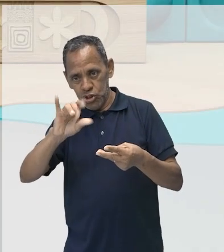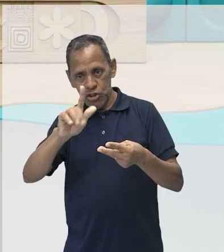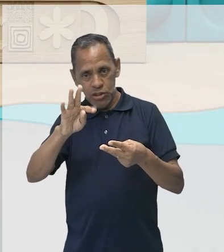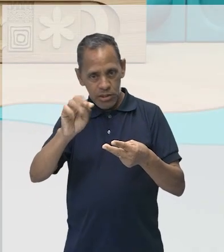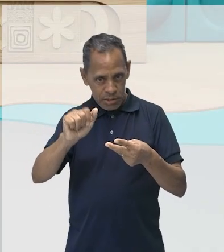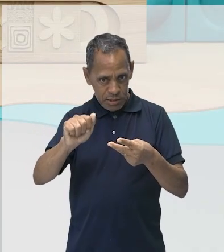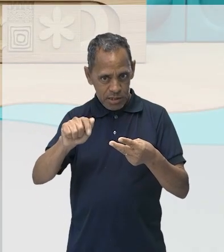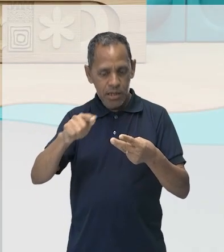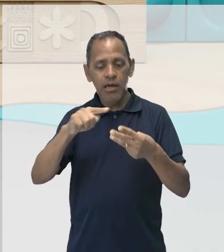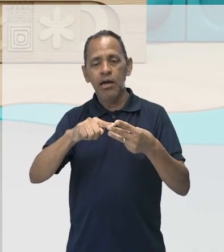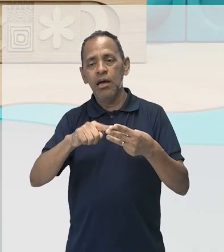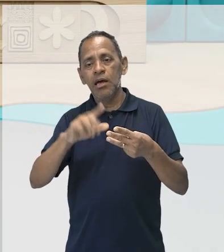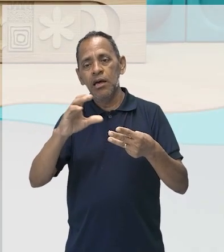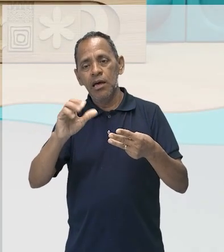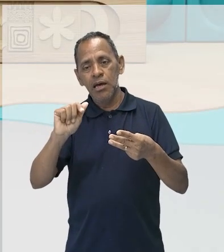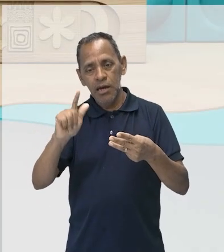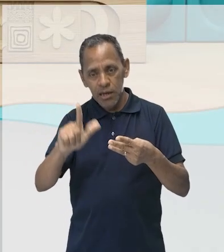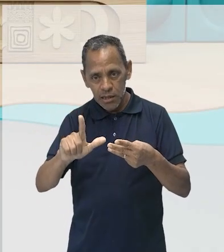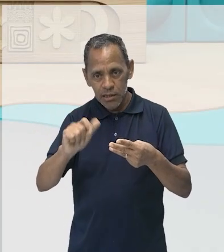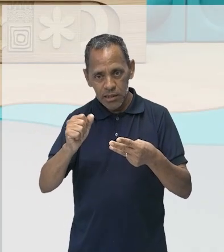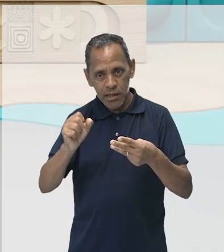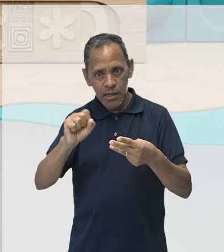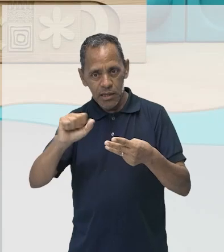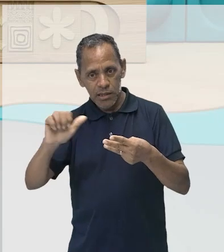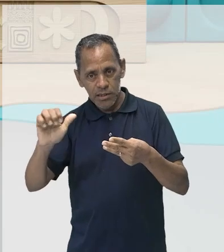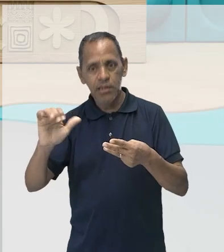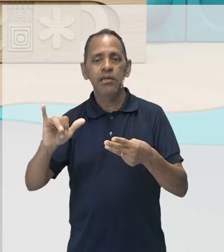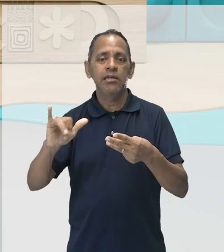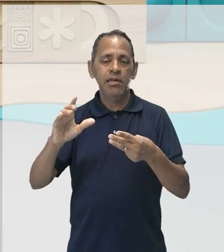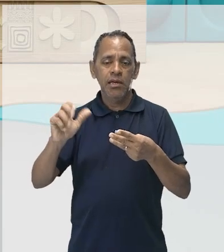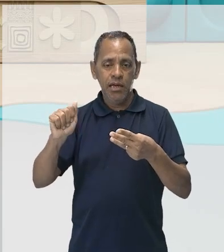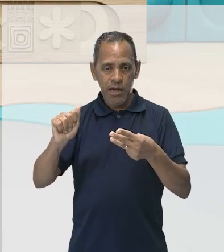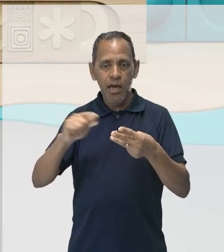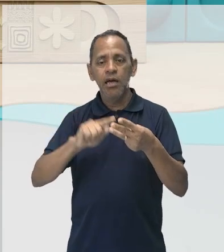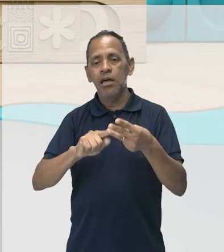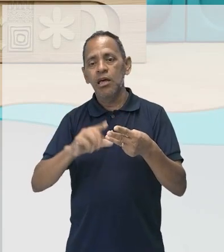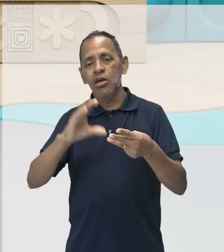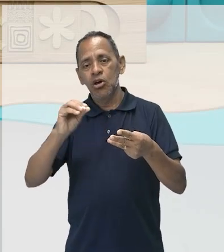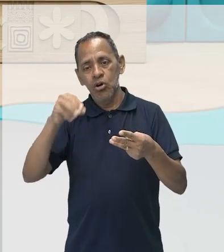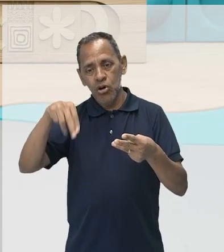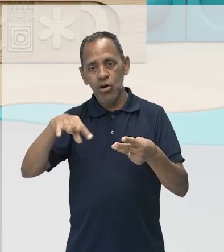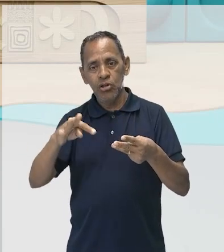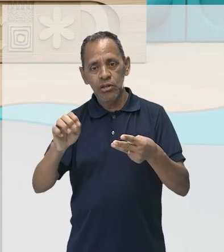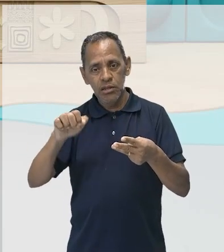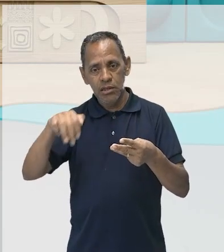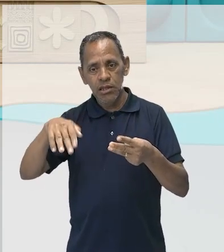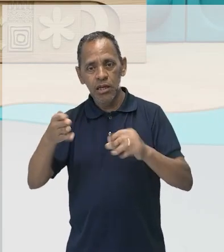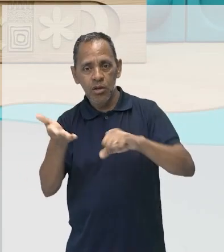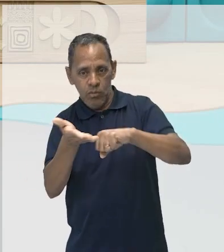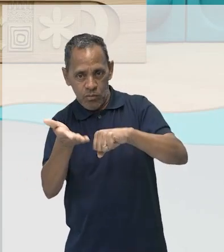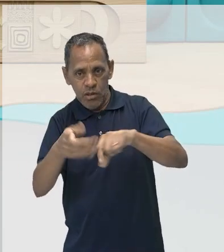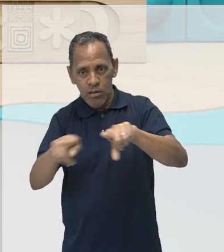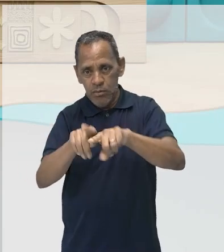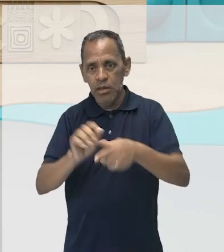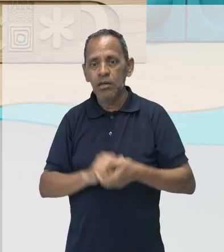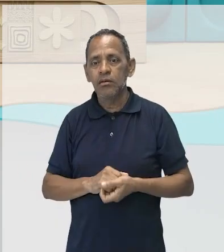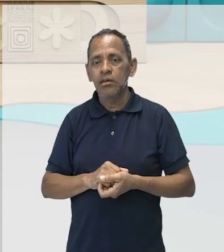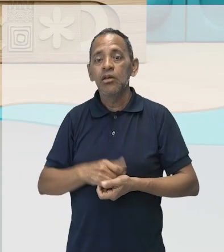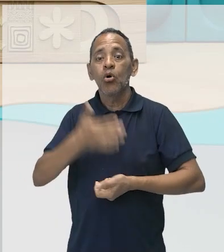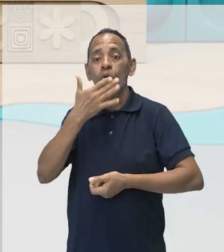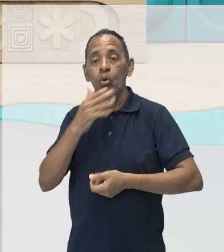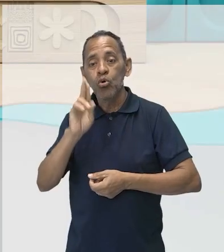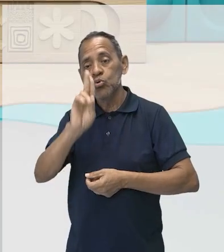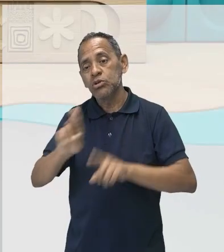o aço. E aí acontece o quê? Acontece a cores, né? A cor da bandeira representando